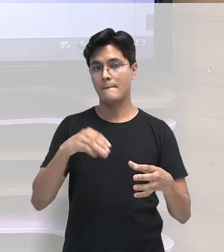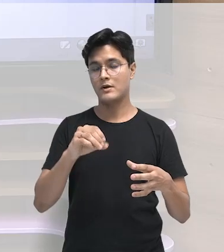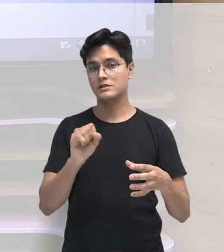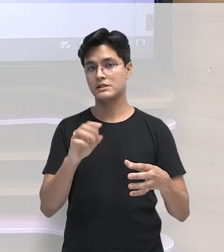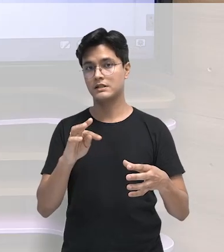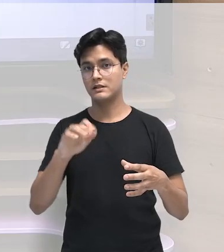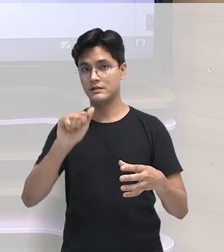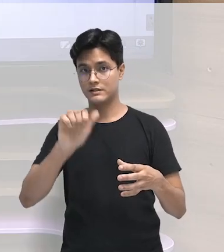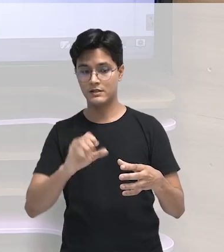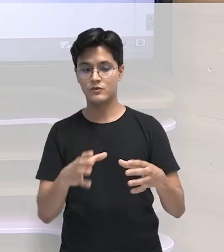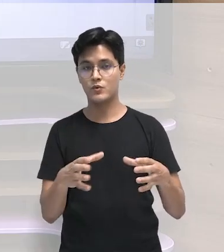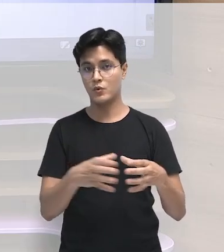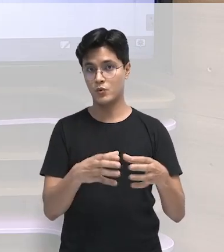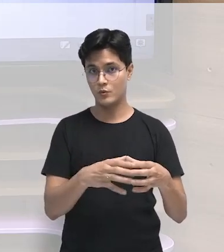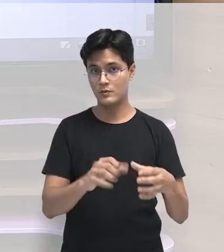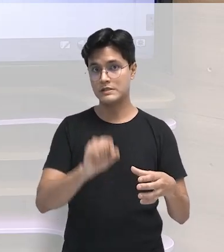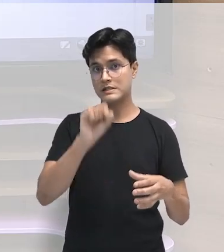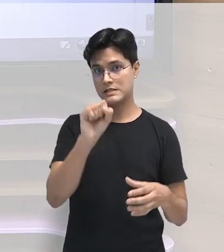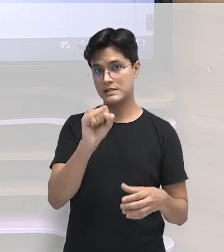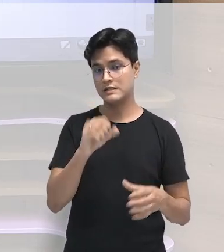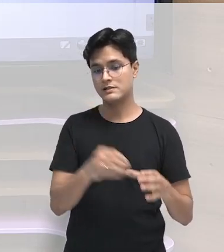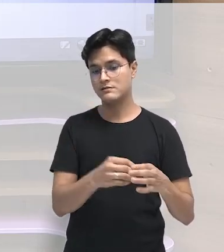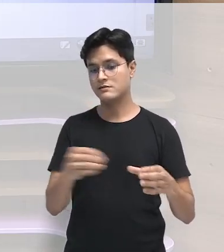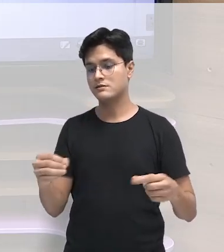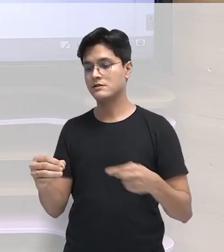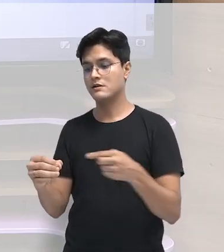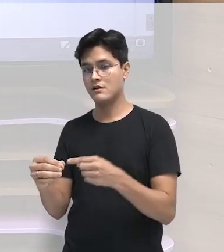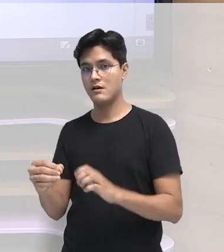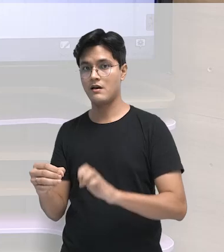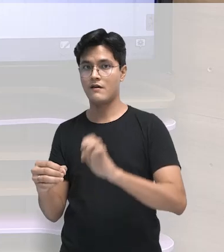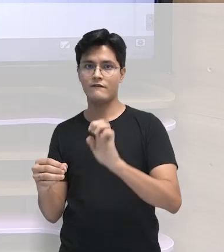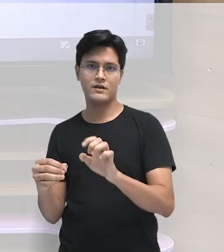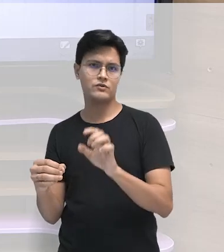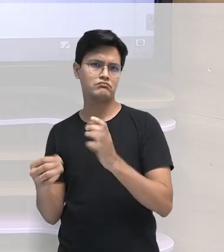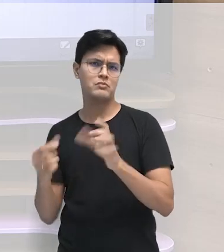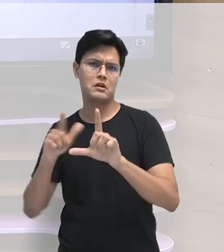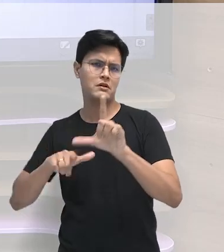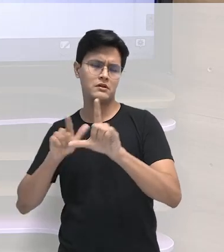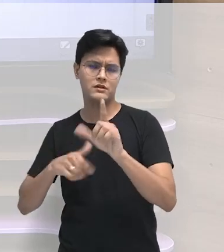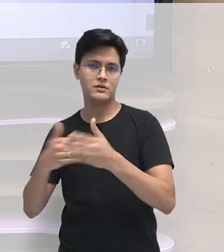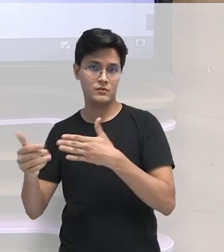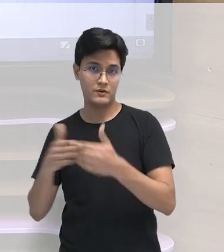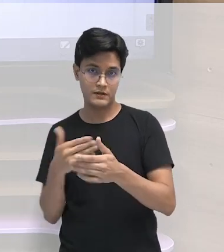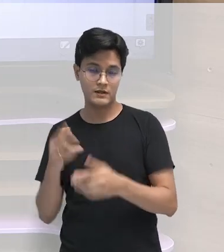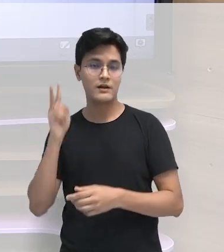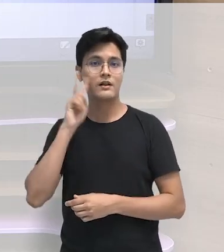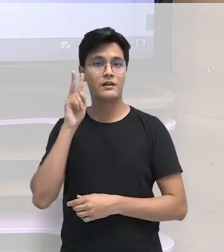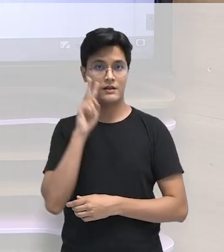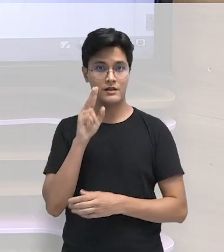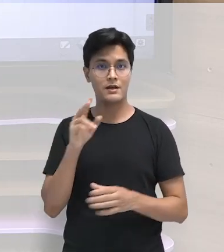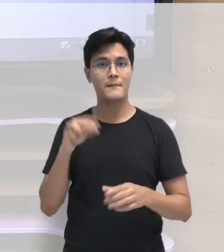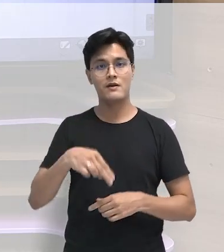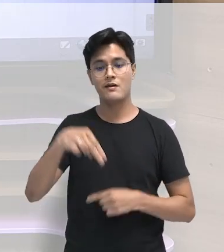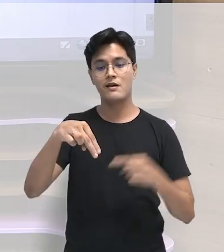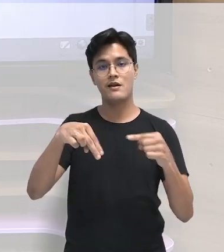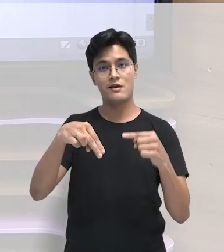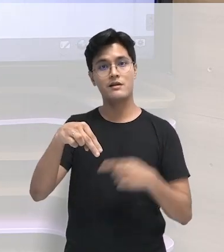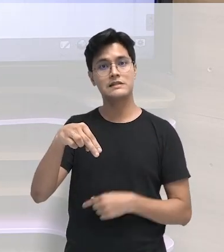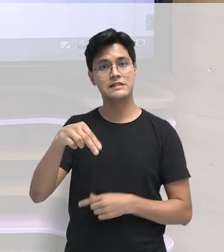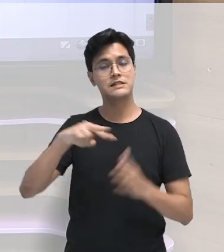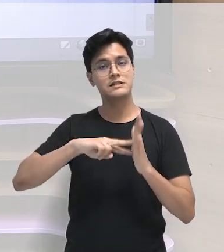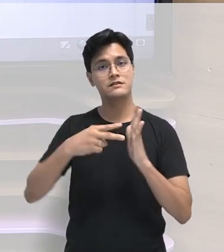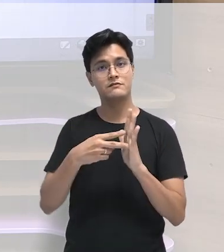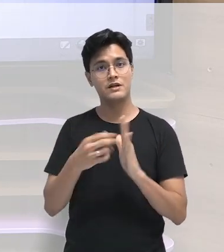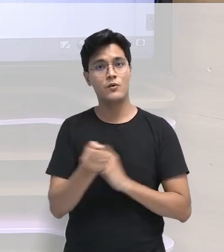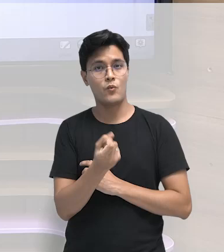e nós vamos indicar, então, o evento por qualquer letra maiúscula, tá? Lembrando que N é o número de elementos, tá,